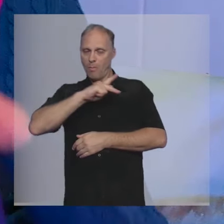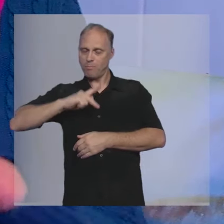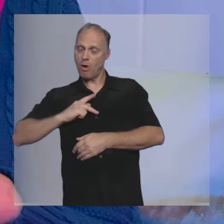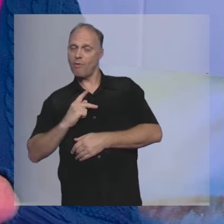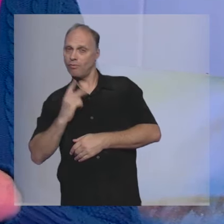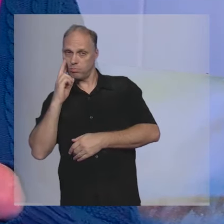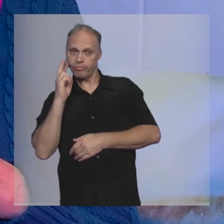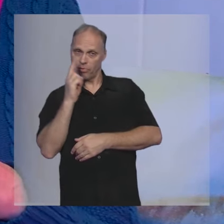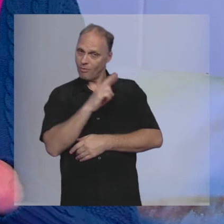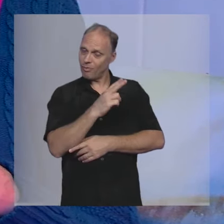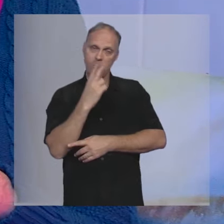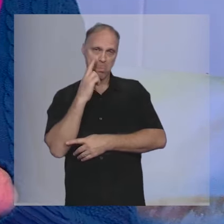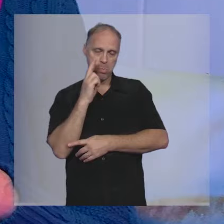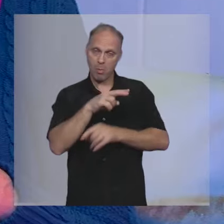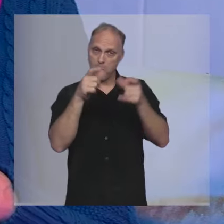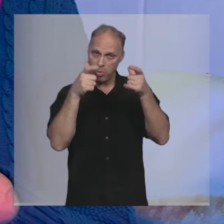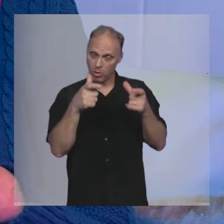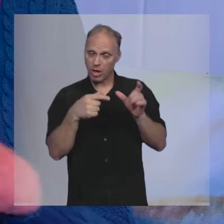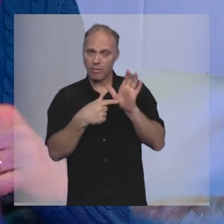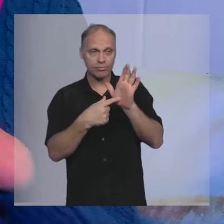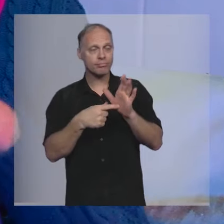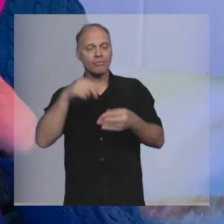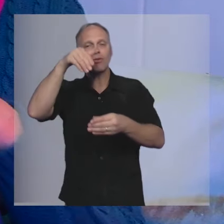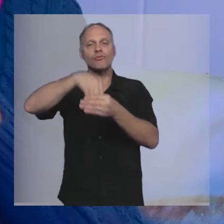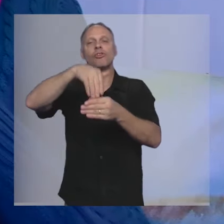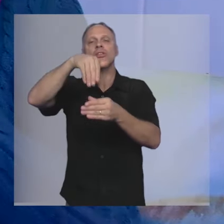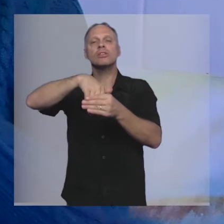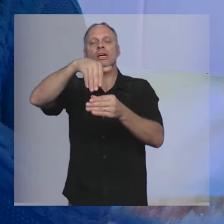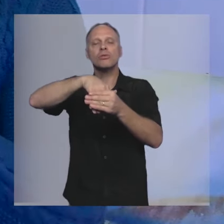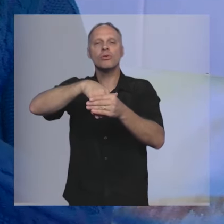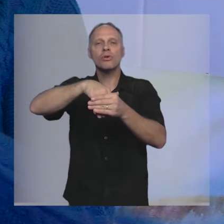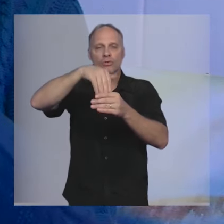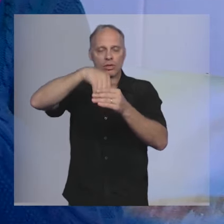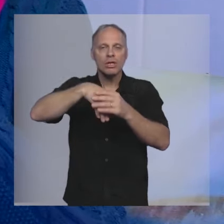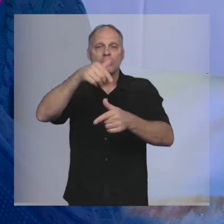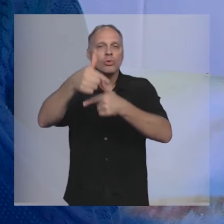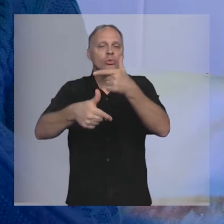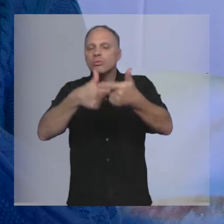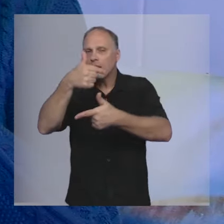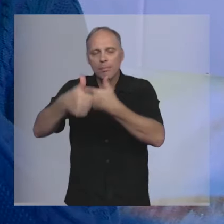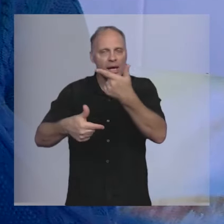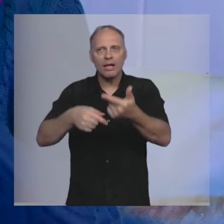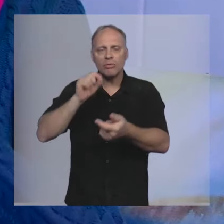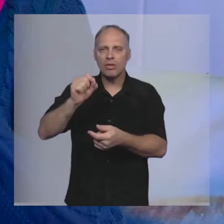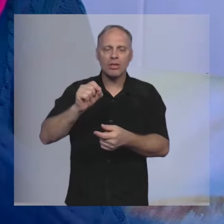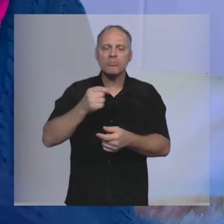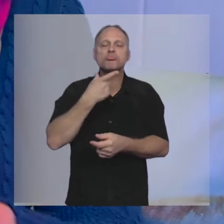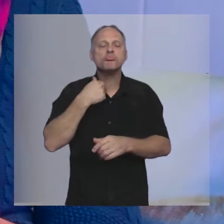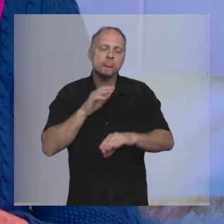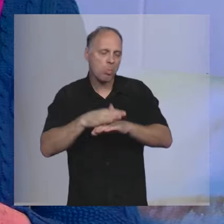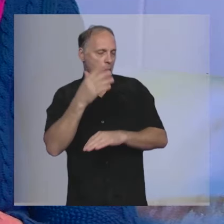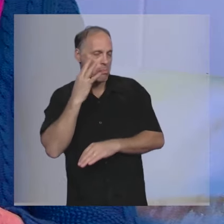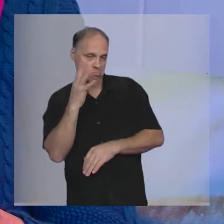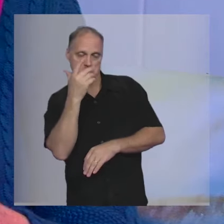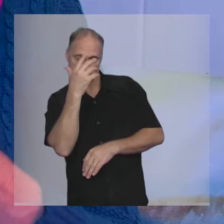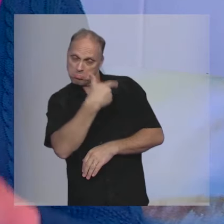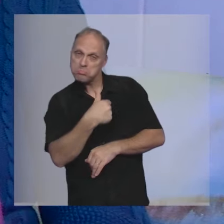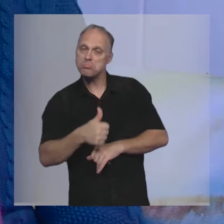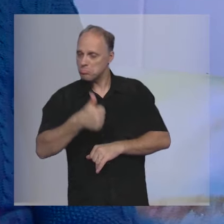público que estava no local, votou no trabalho que gostava